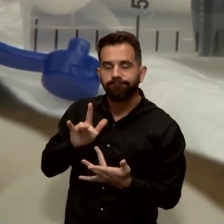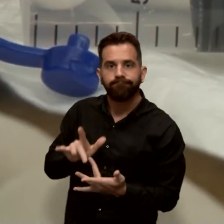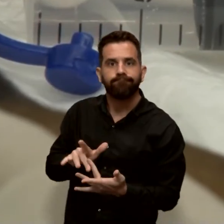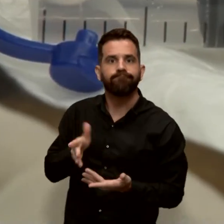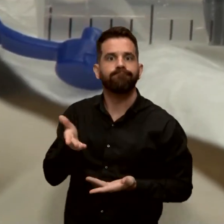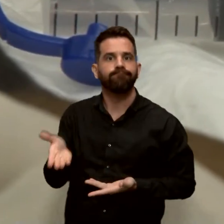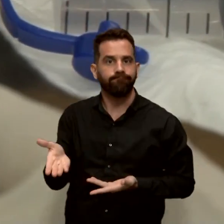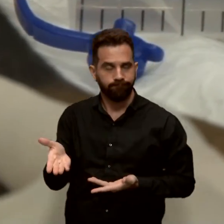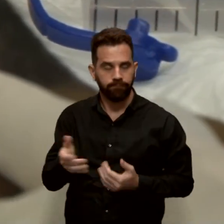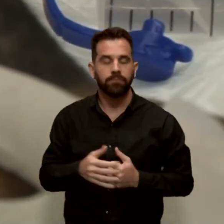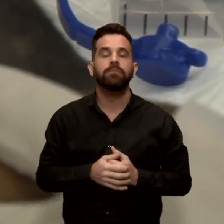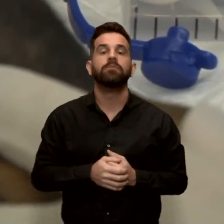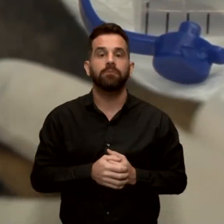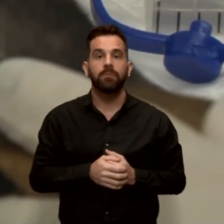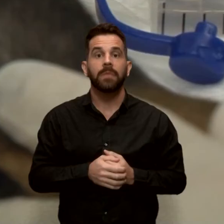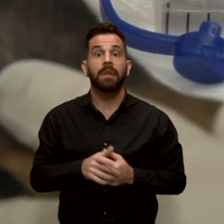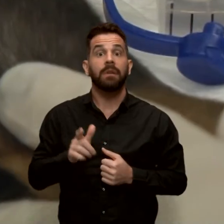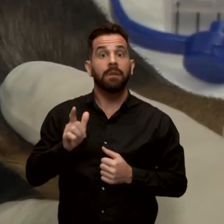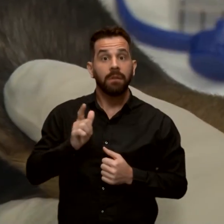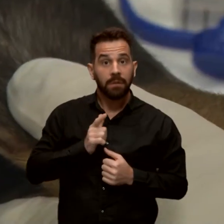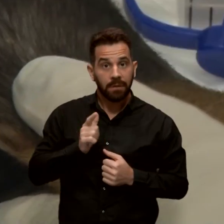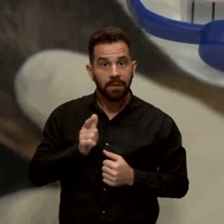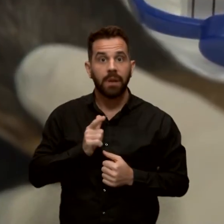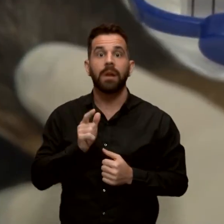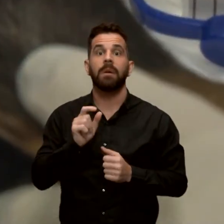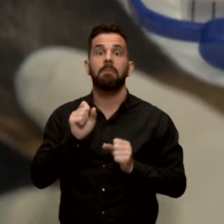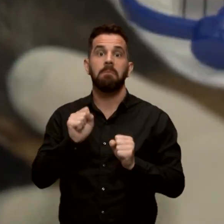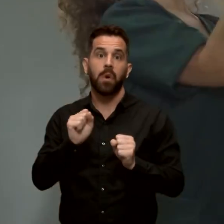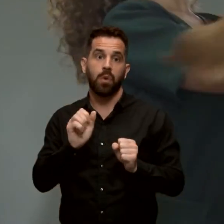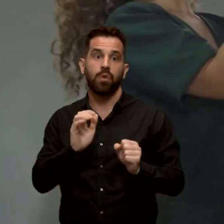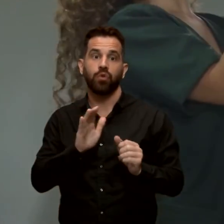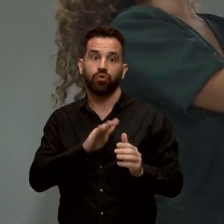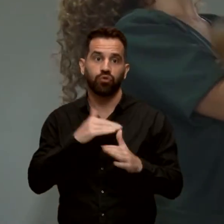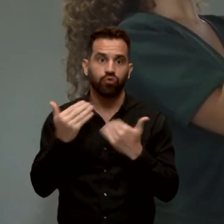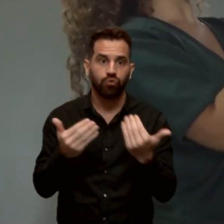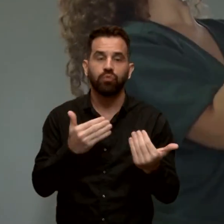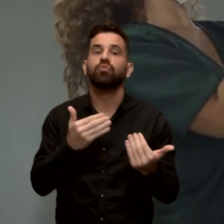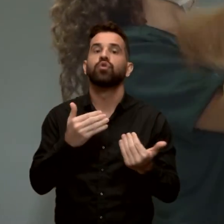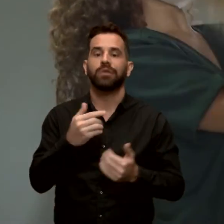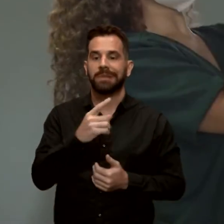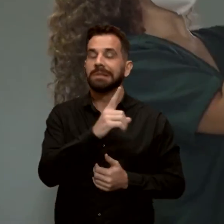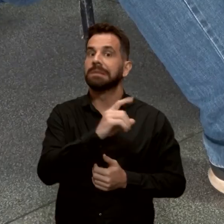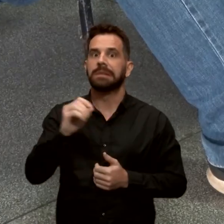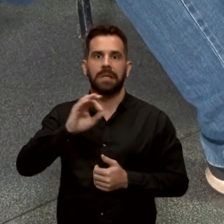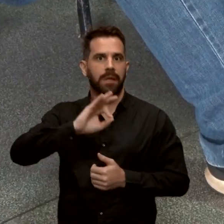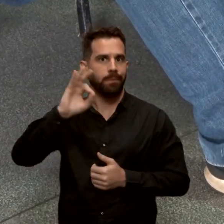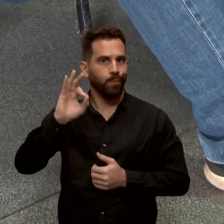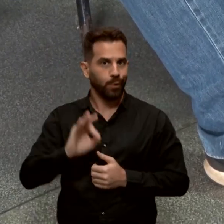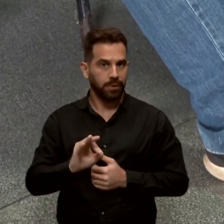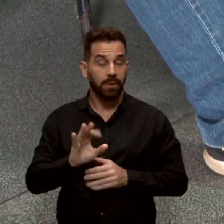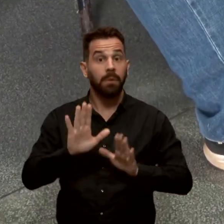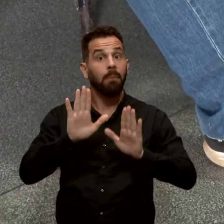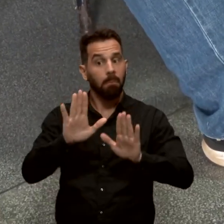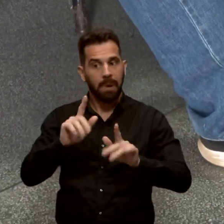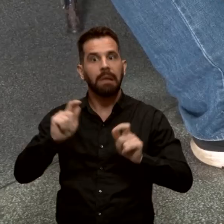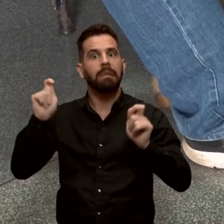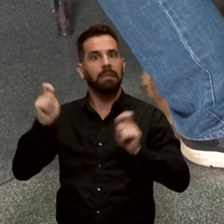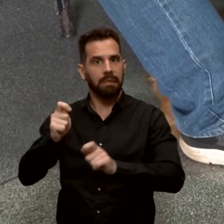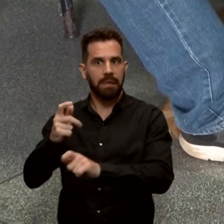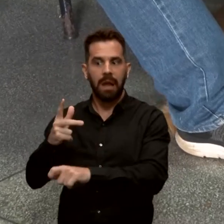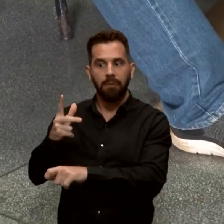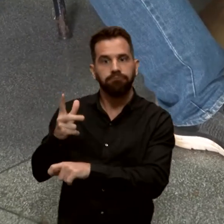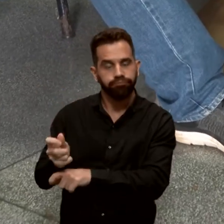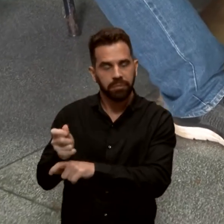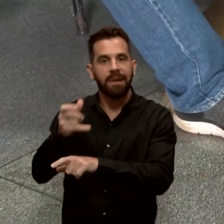infectado. A letalidade é de quase 100%. Apesar disso, é possível prevenir.